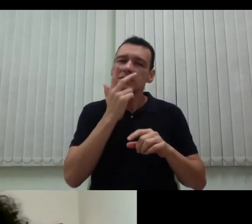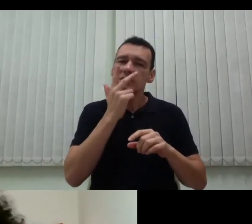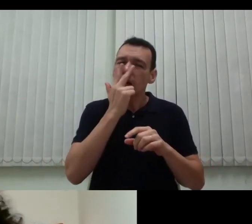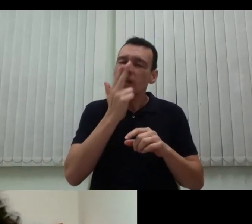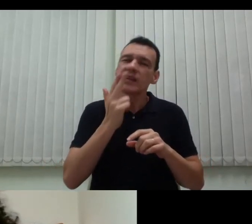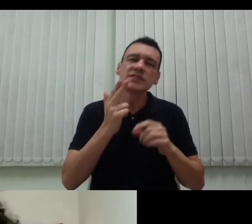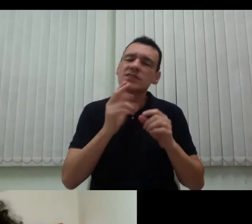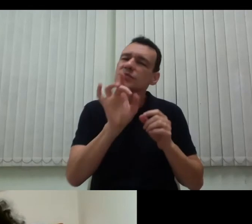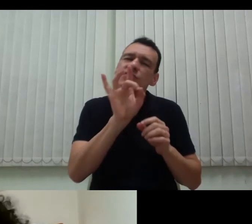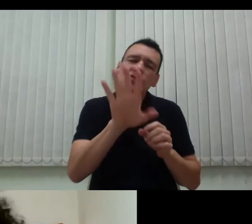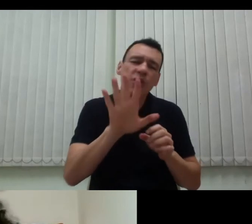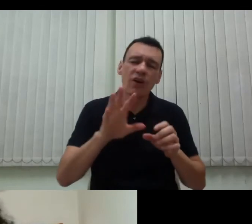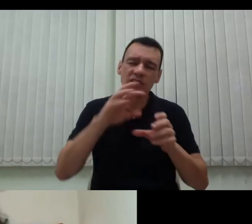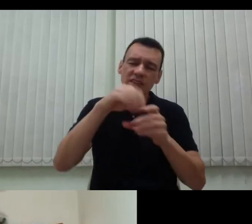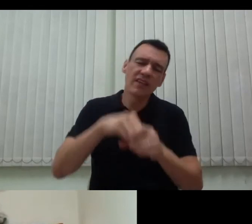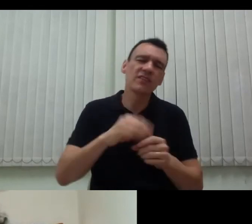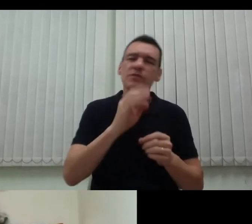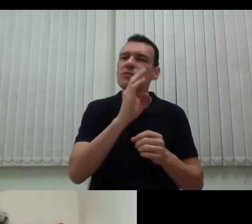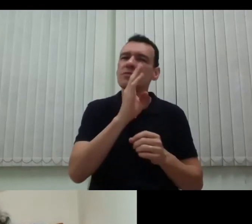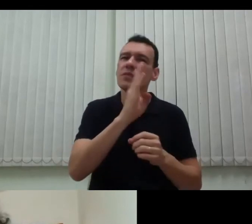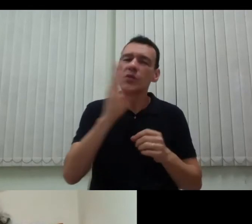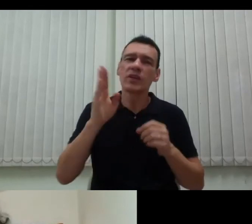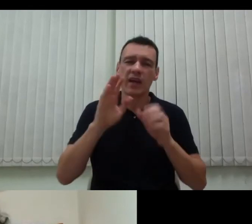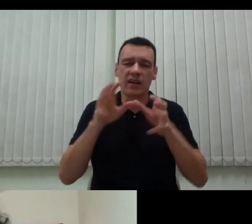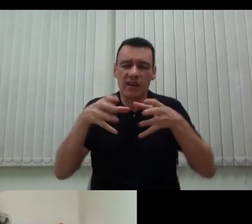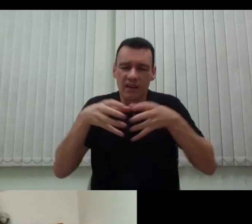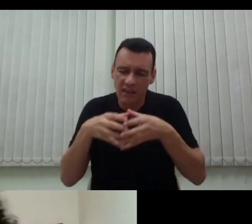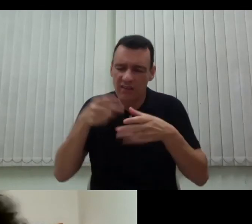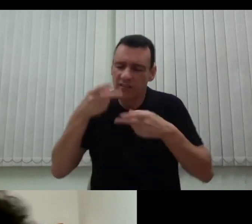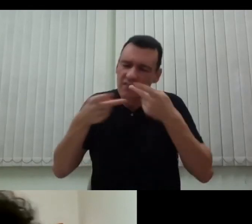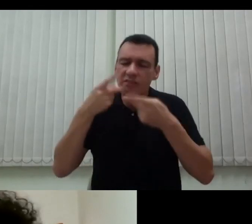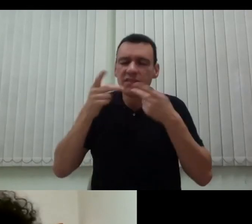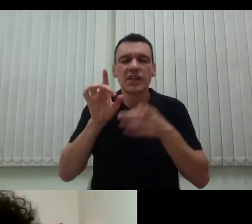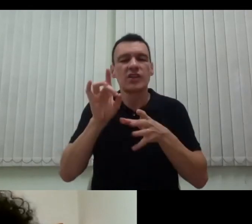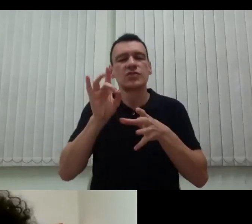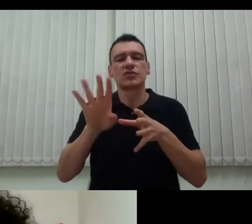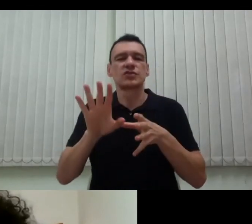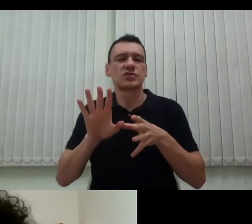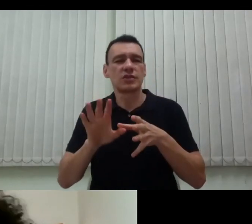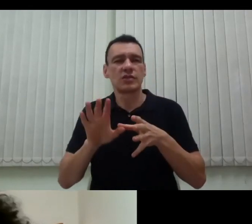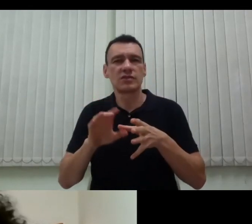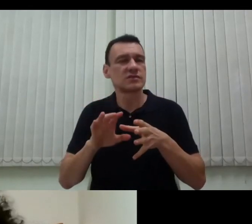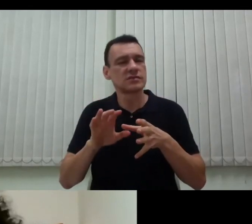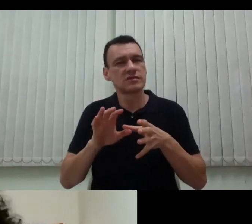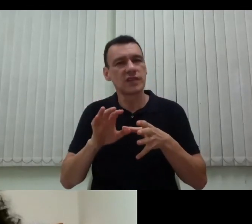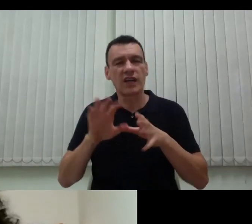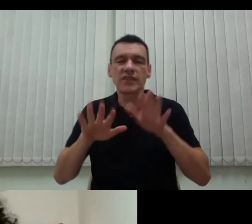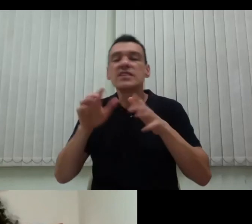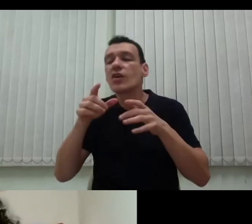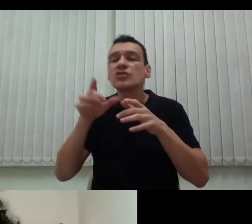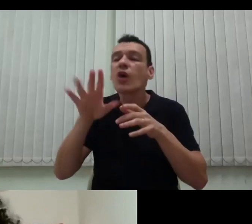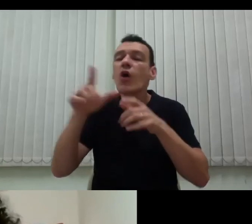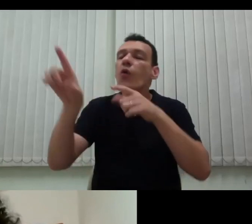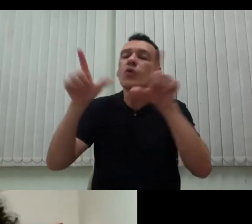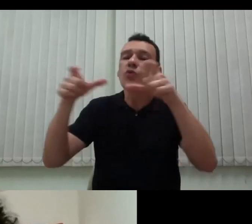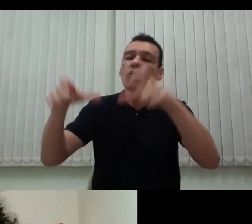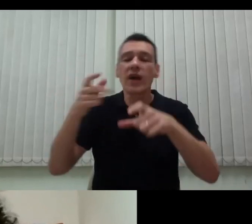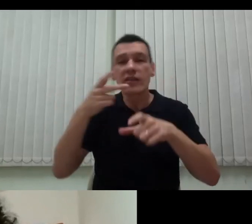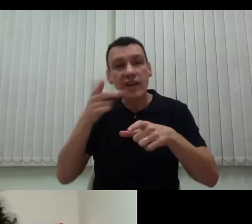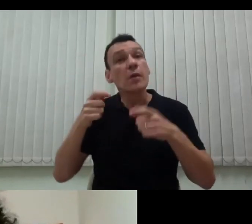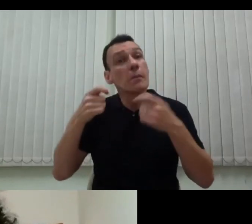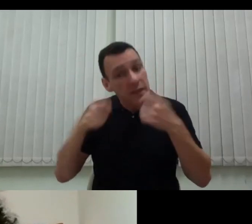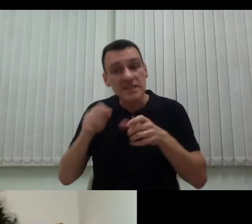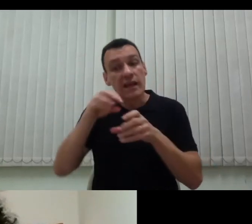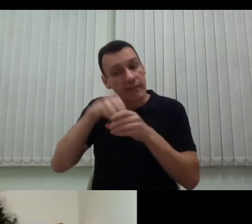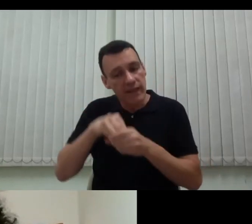bibliotecas. Mas nós sabemos que existe, que está presente, né? Seja pela ausência do acervo, seja